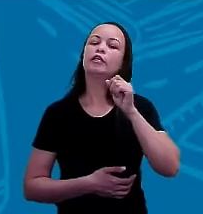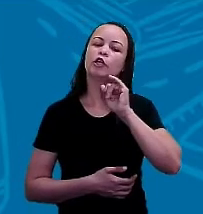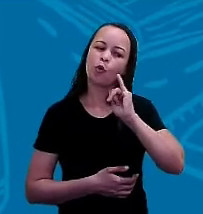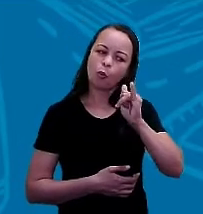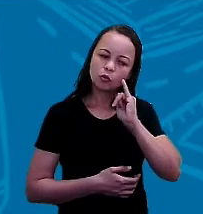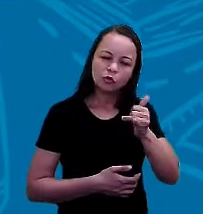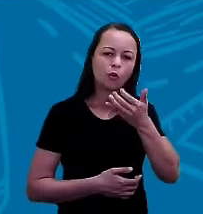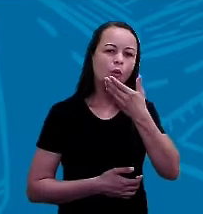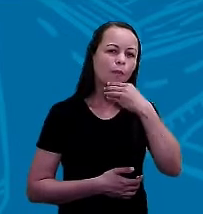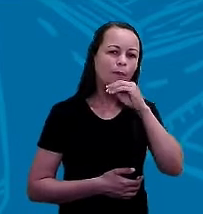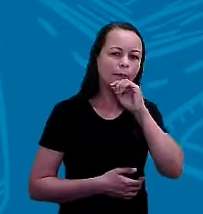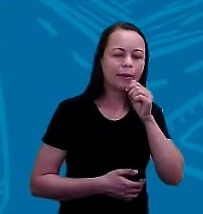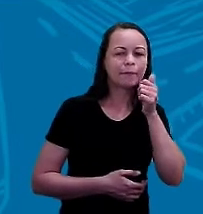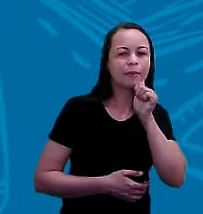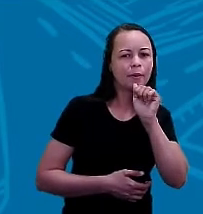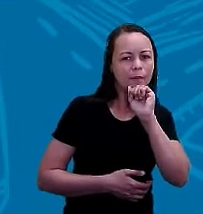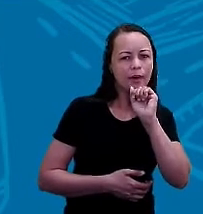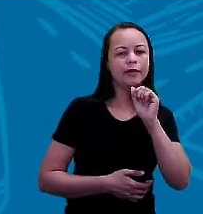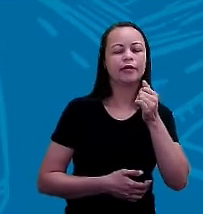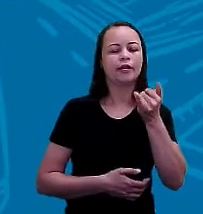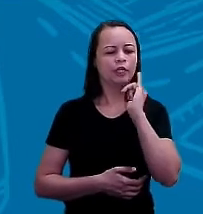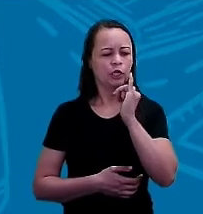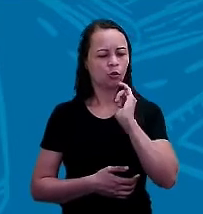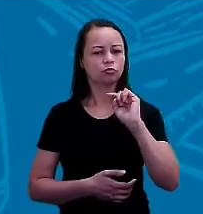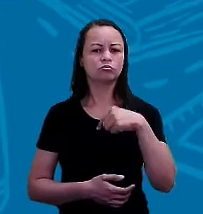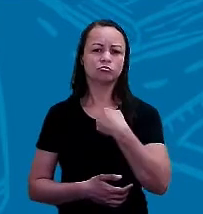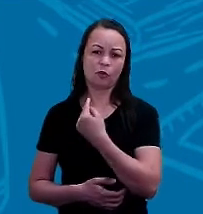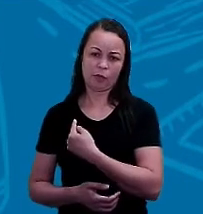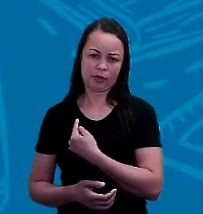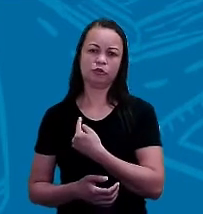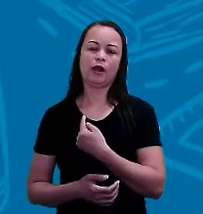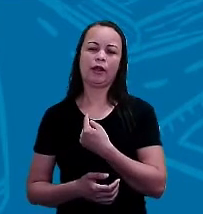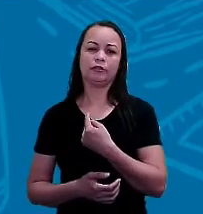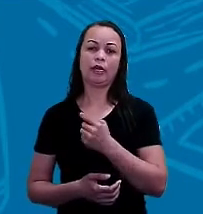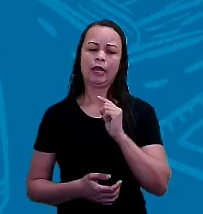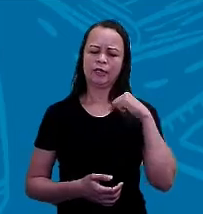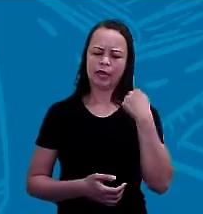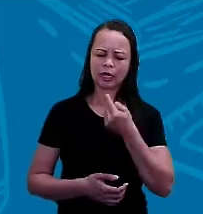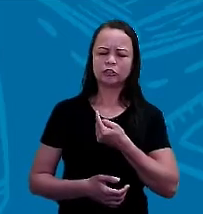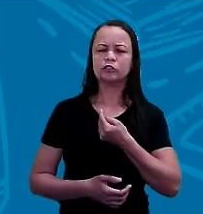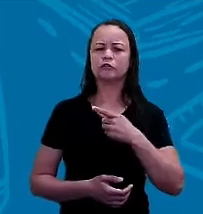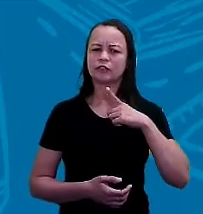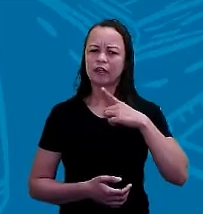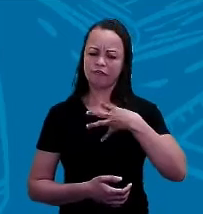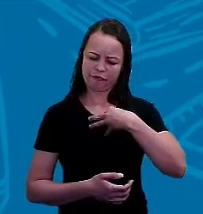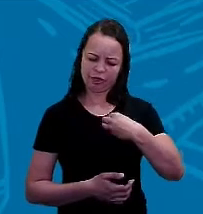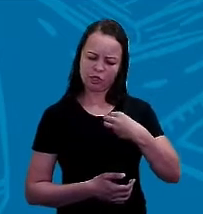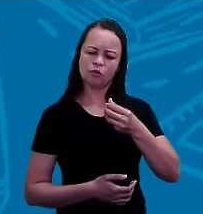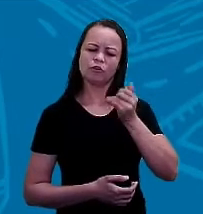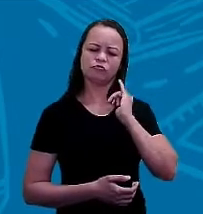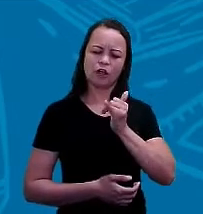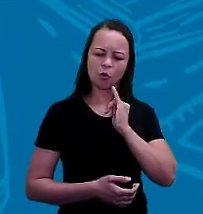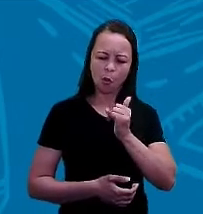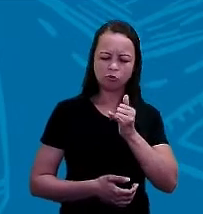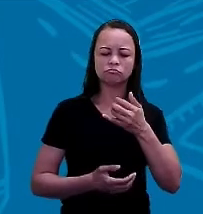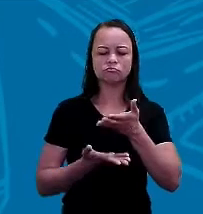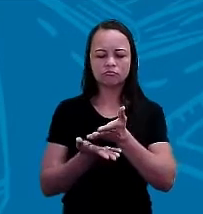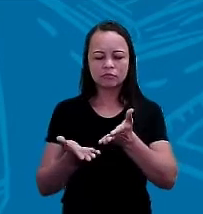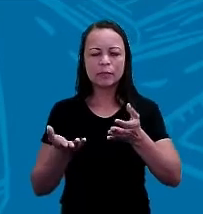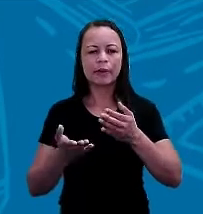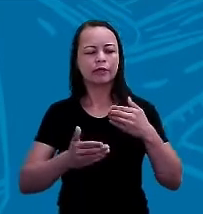gente, quando crescer, vai contar para quem? Para os nossos filhos. E assim vai perpetuando essa cultura,